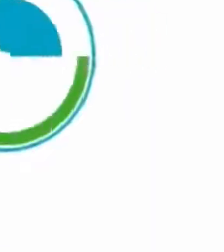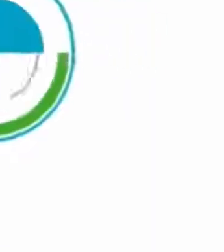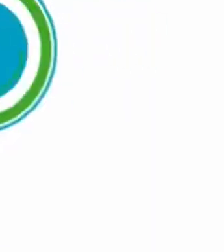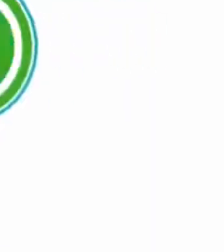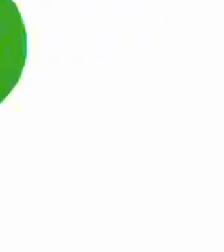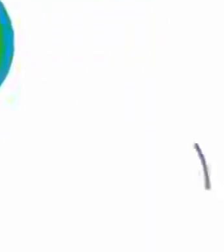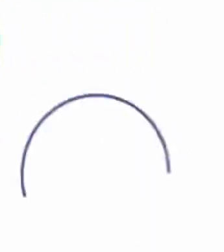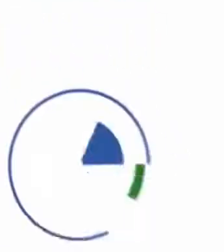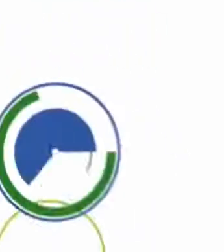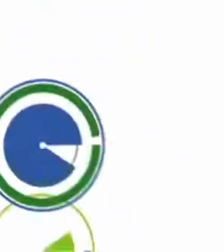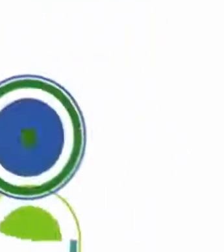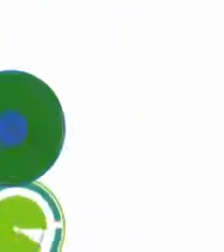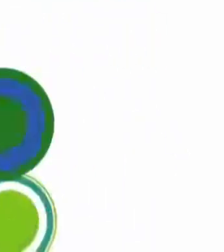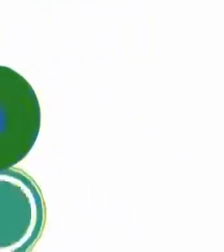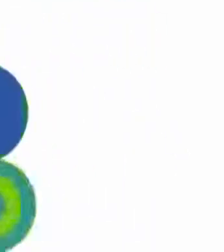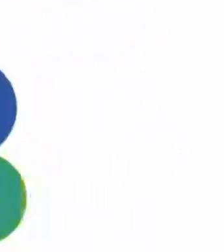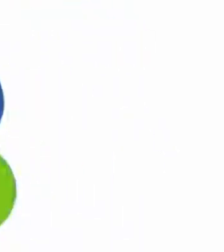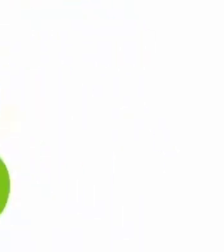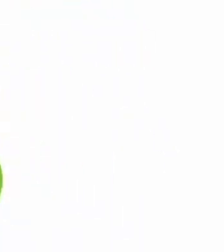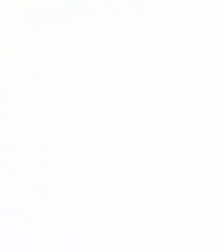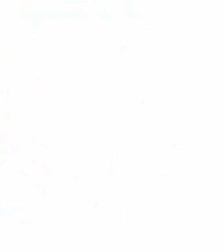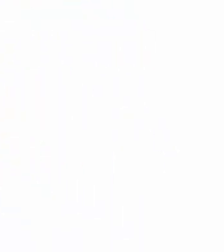E aí